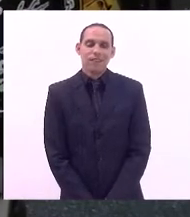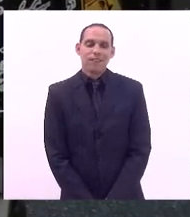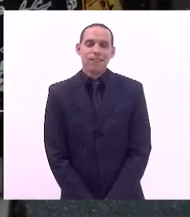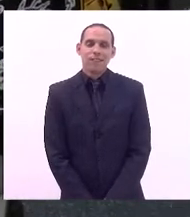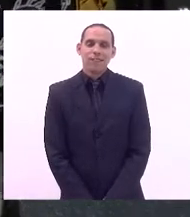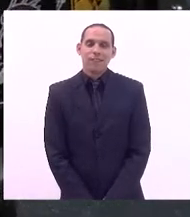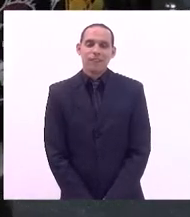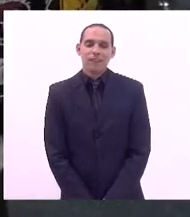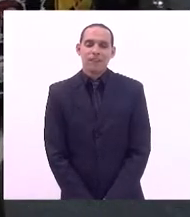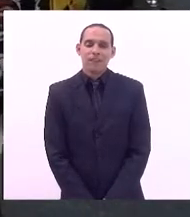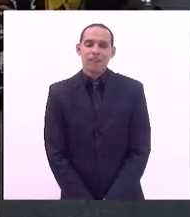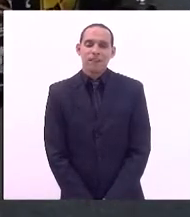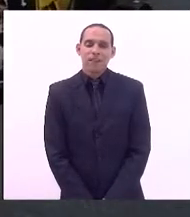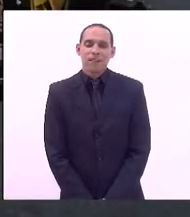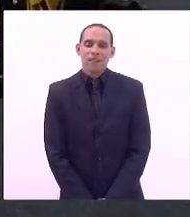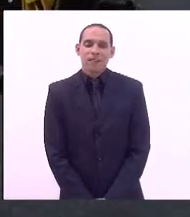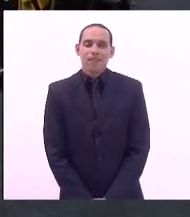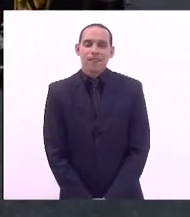E aí